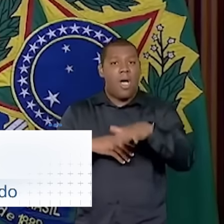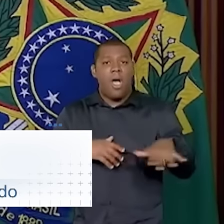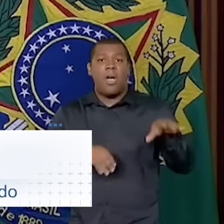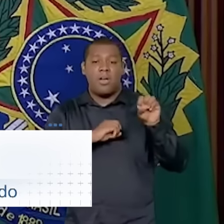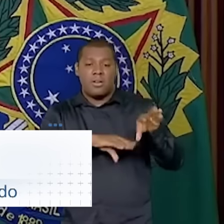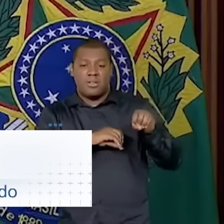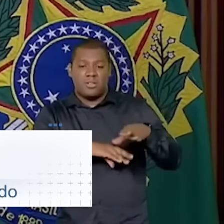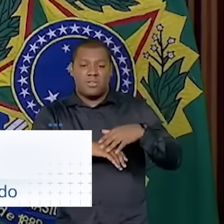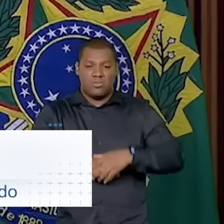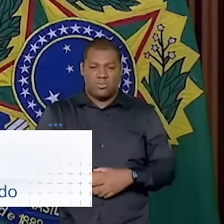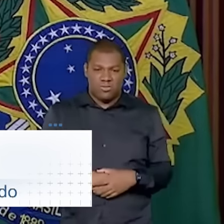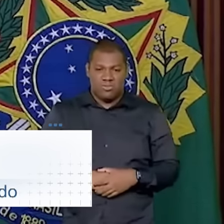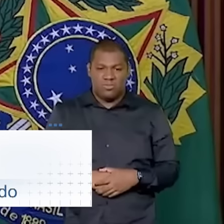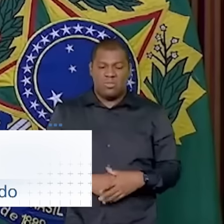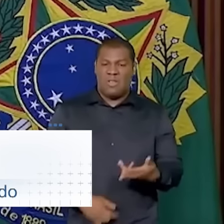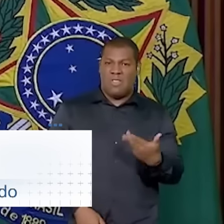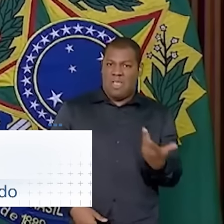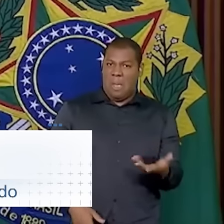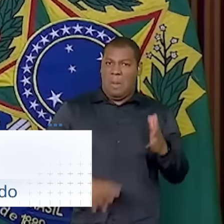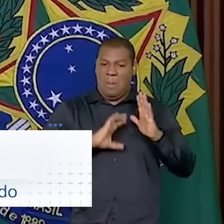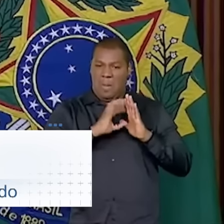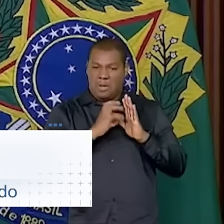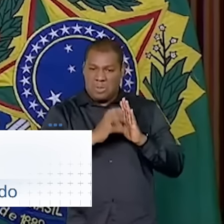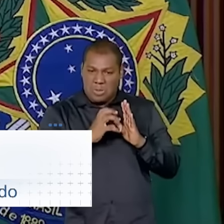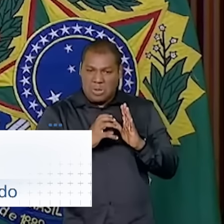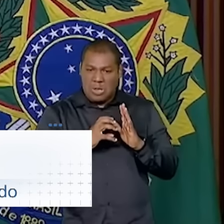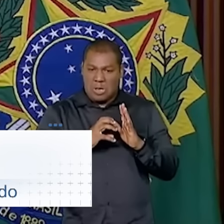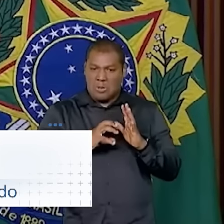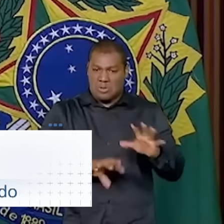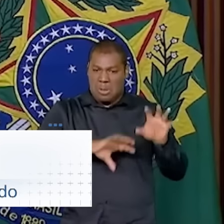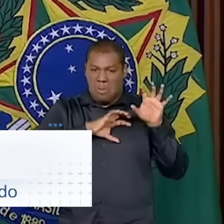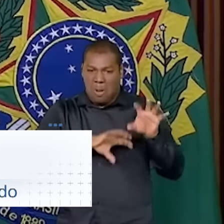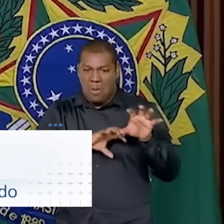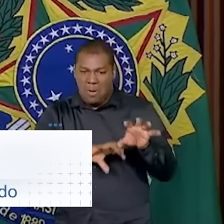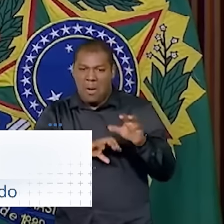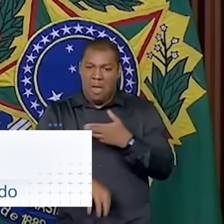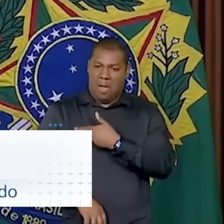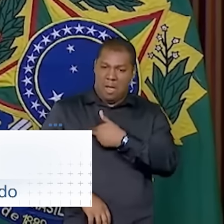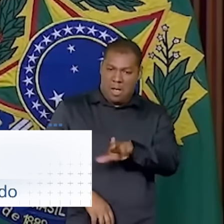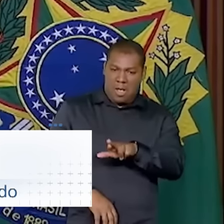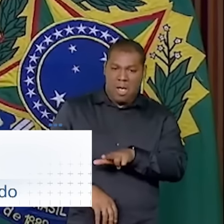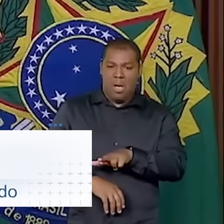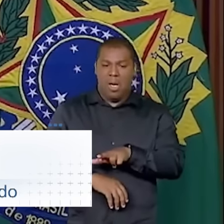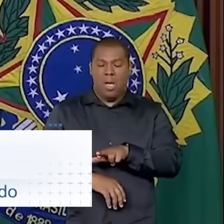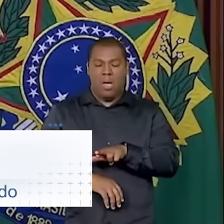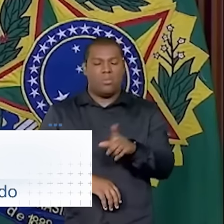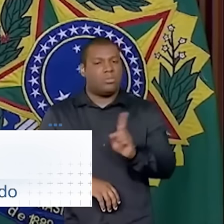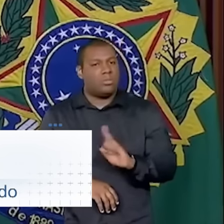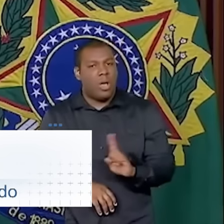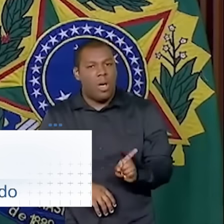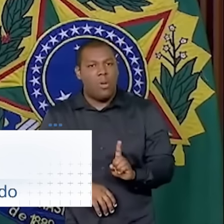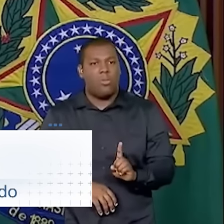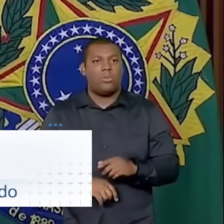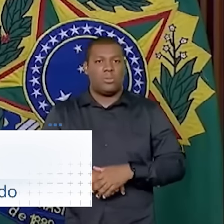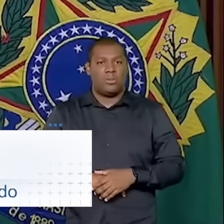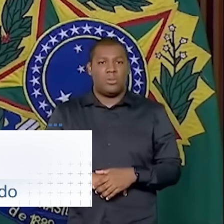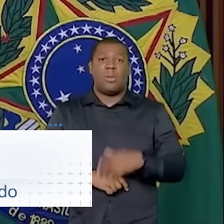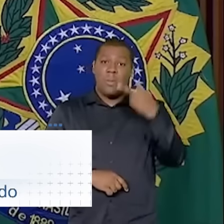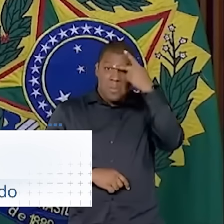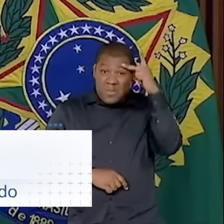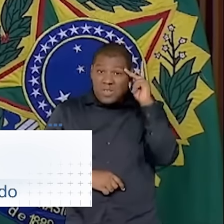instrumento político de um partido político ou de um governo. Que a fé seja exercitada na mais